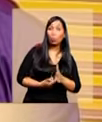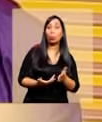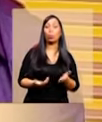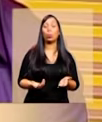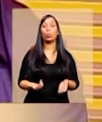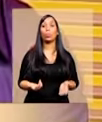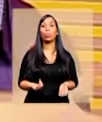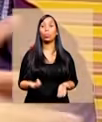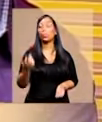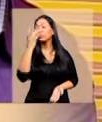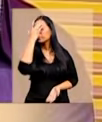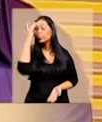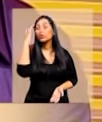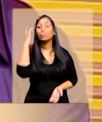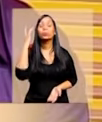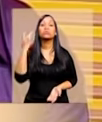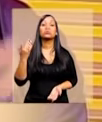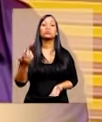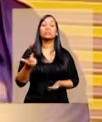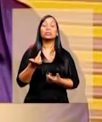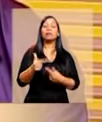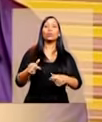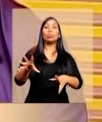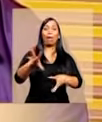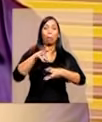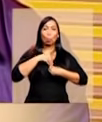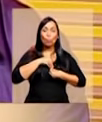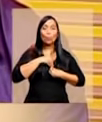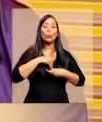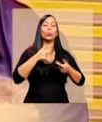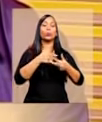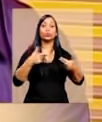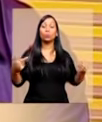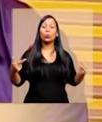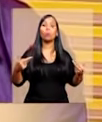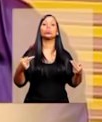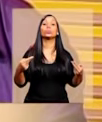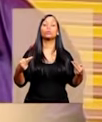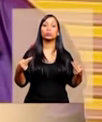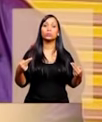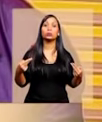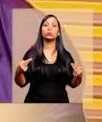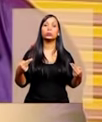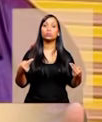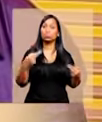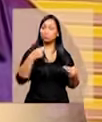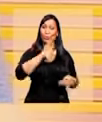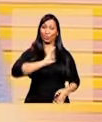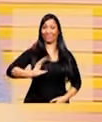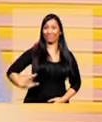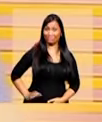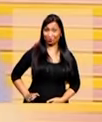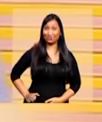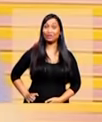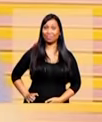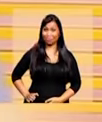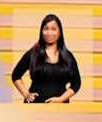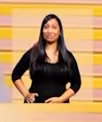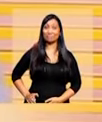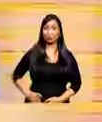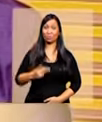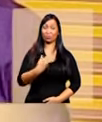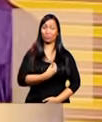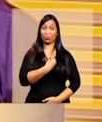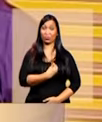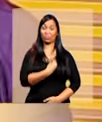corruptas, pessoas que não têm de fato interiorizado as opções do cristianismo Certo.